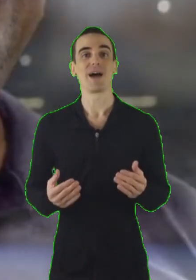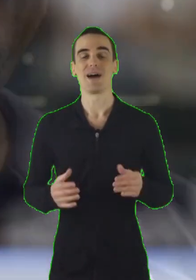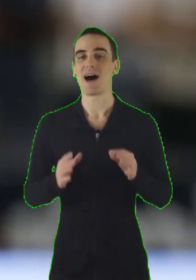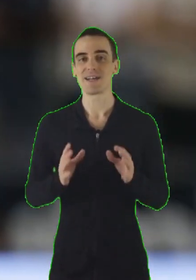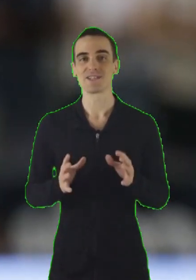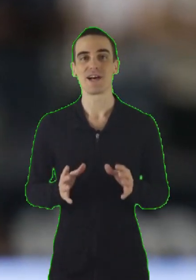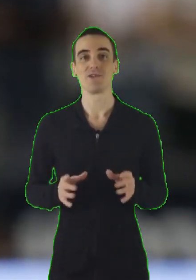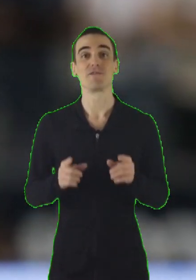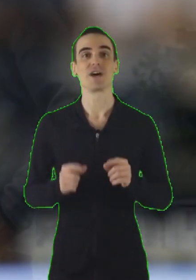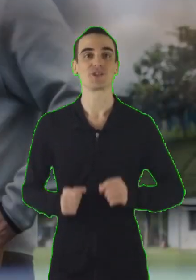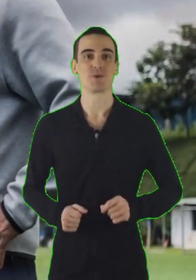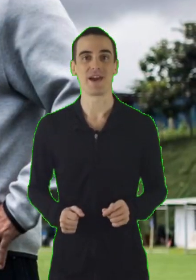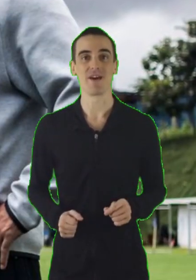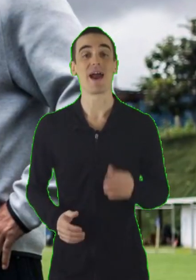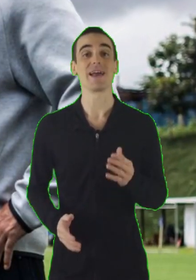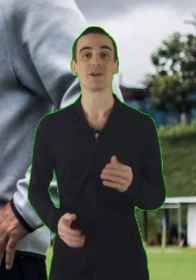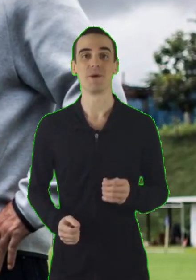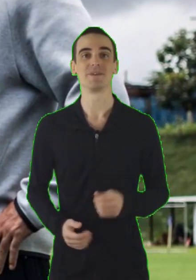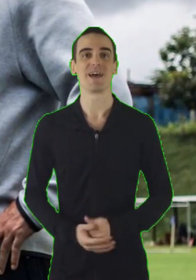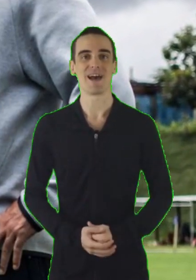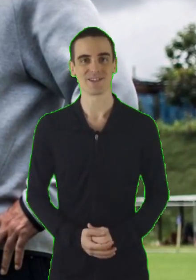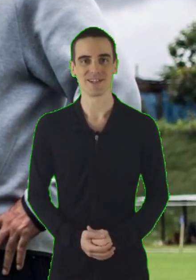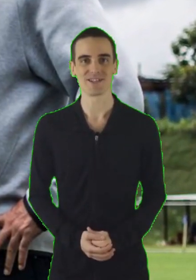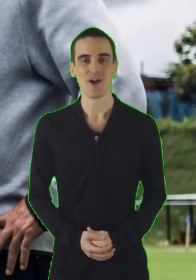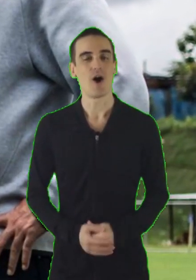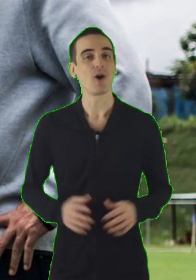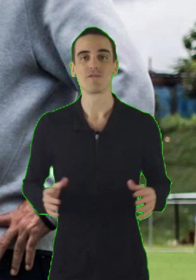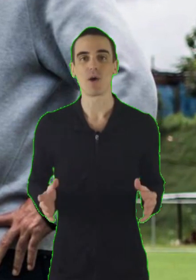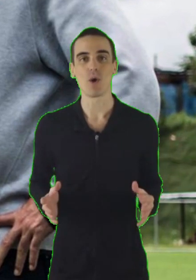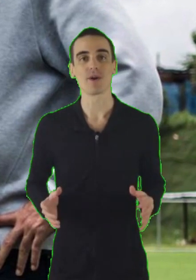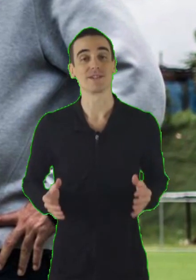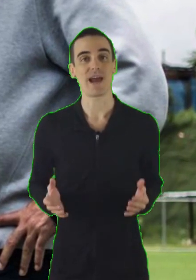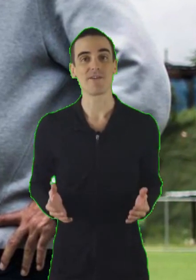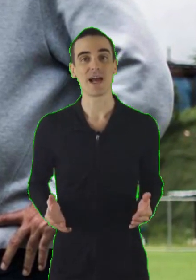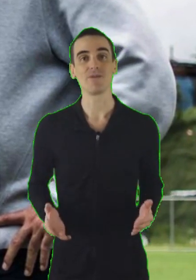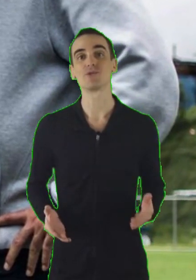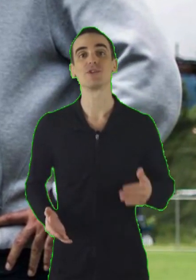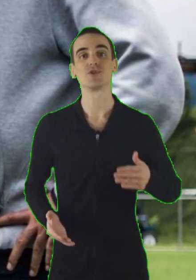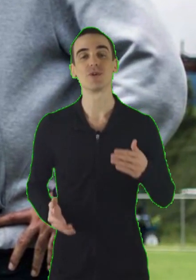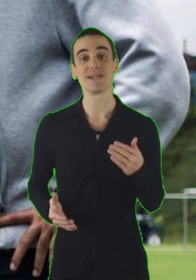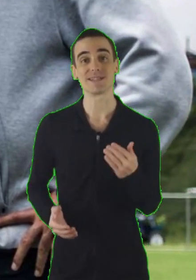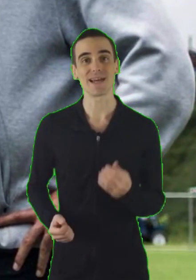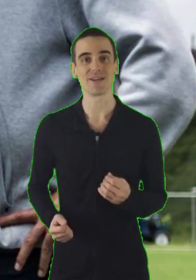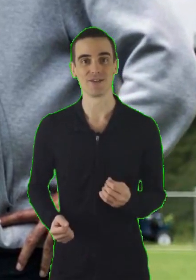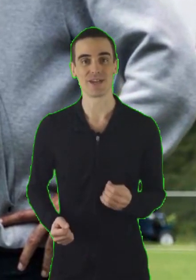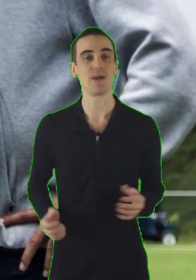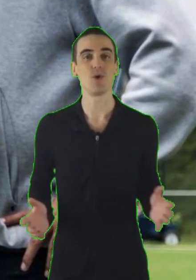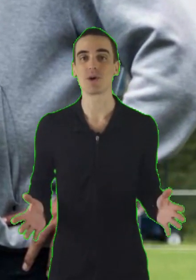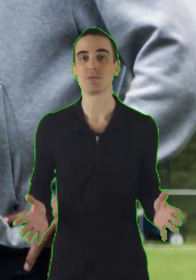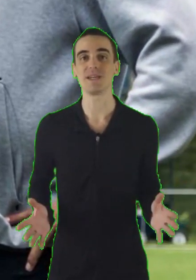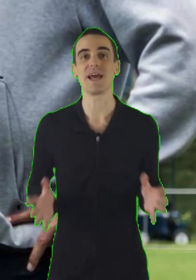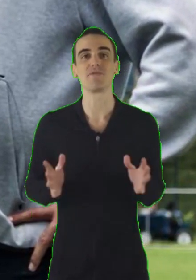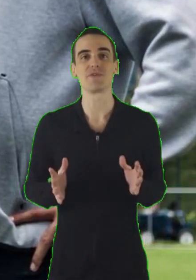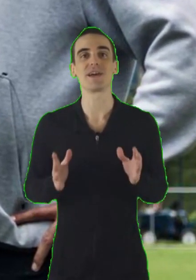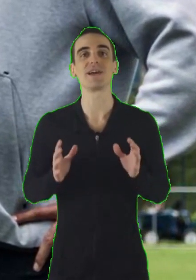do argentino Germán Cano. Para não perder as últimas notícias do Cruzeiro em primeira mão, é muito importante que você deixe seu like nesse vídeo para o